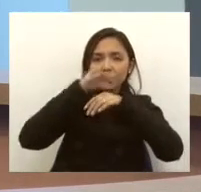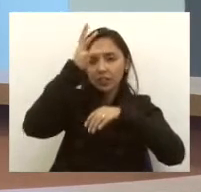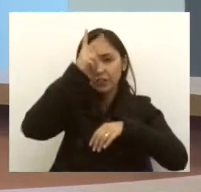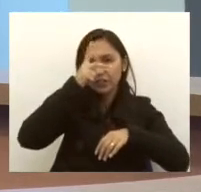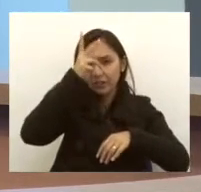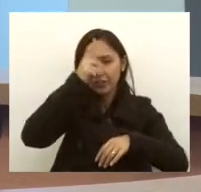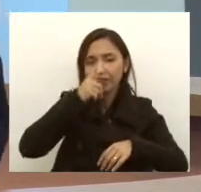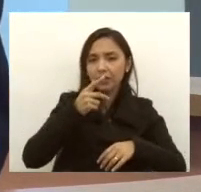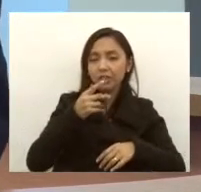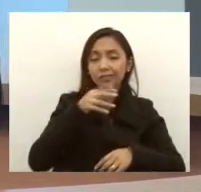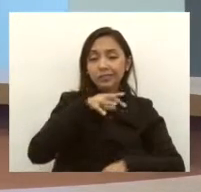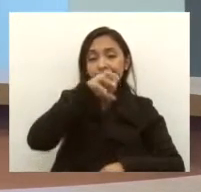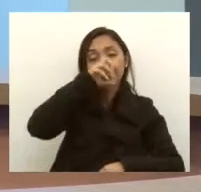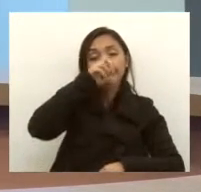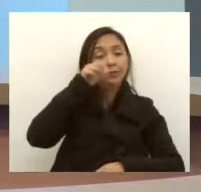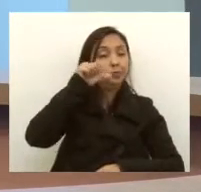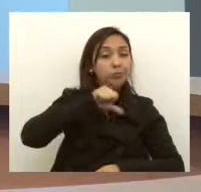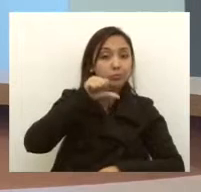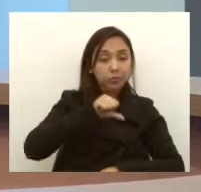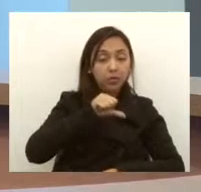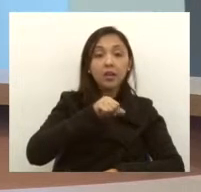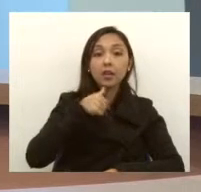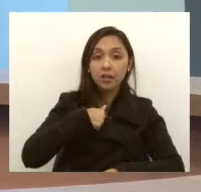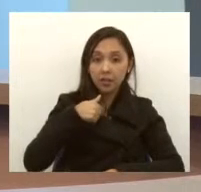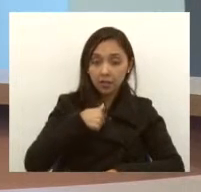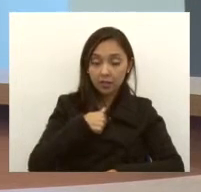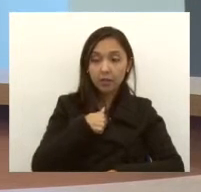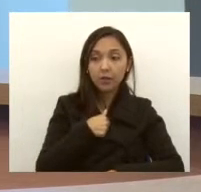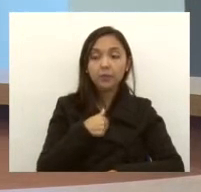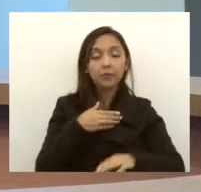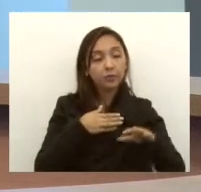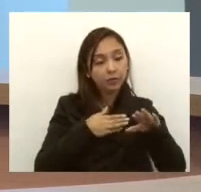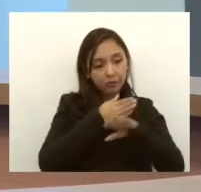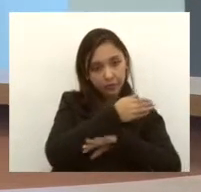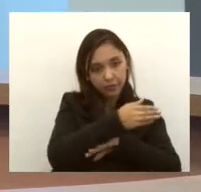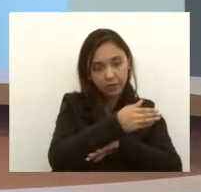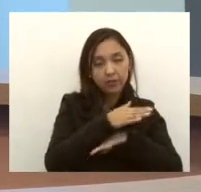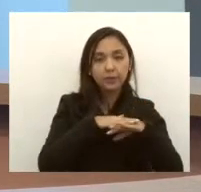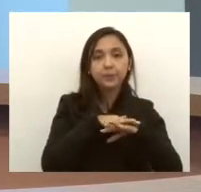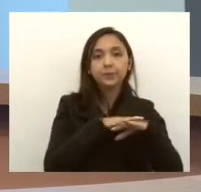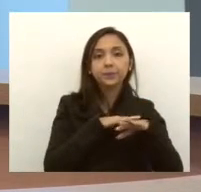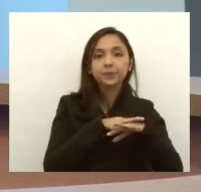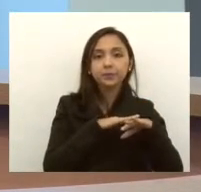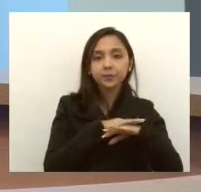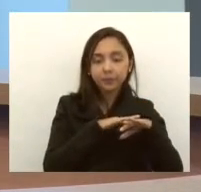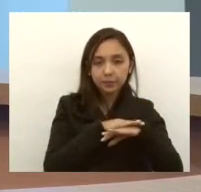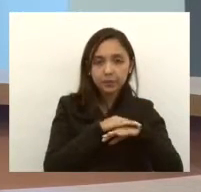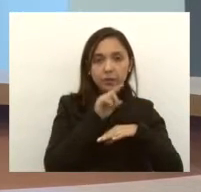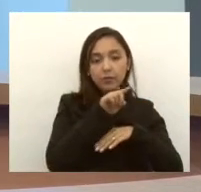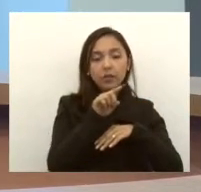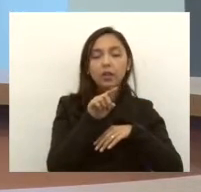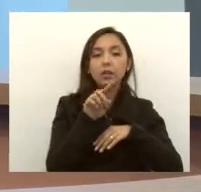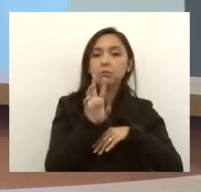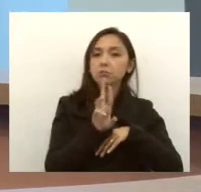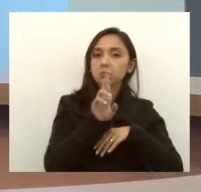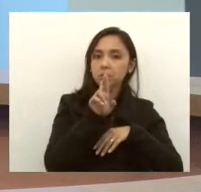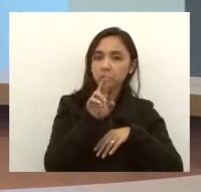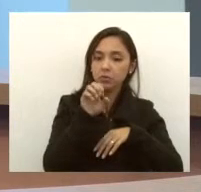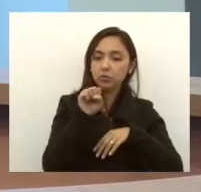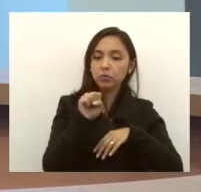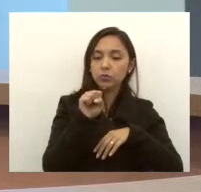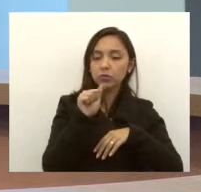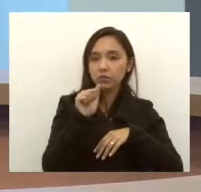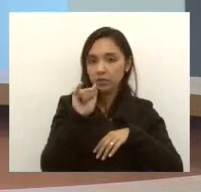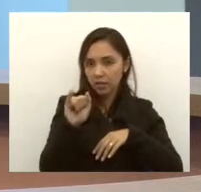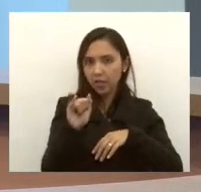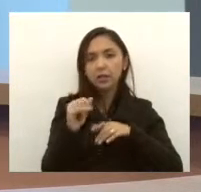cheiro ali insuportável. Eu fiz um ofício, fui ontem conversar com o superintendente do SAAI, sempre me